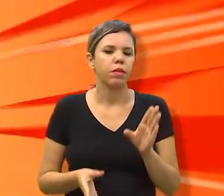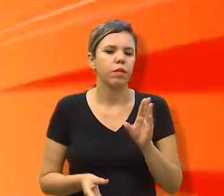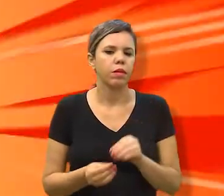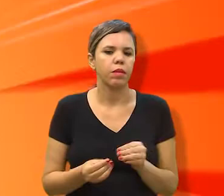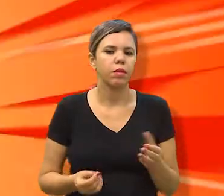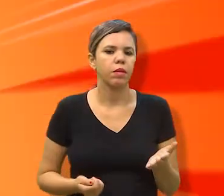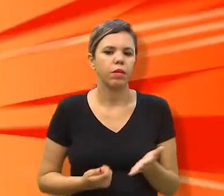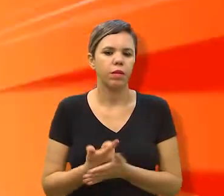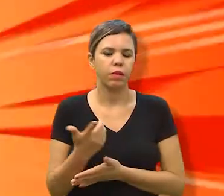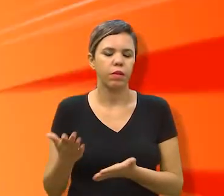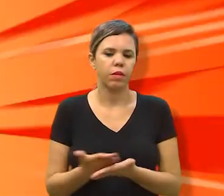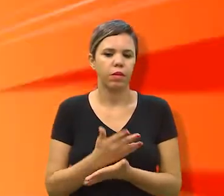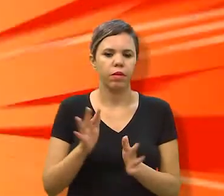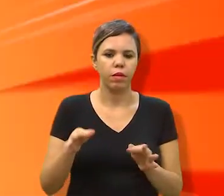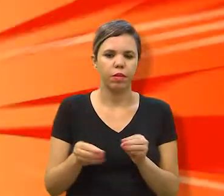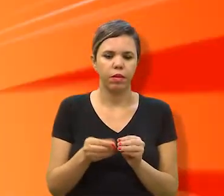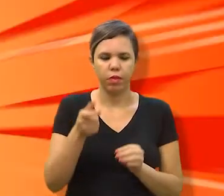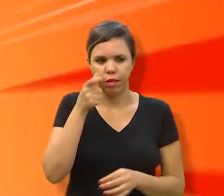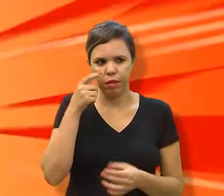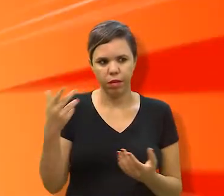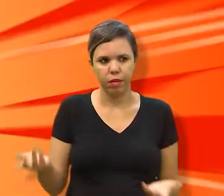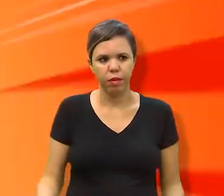concluir, fechar a obra aí e chegar na parte final?